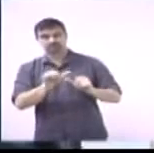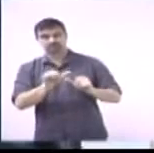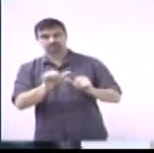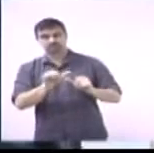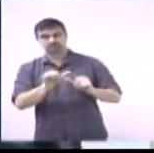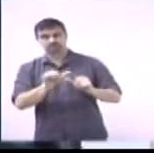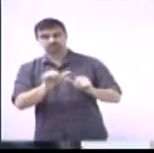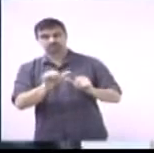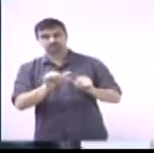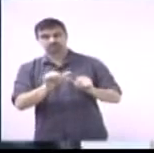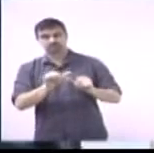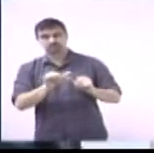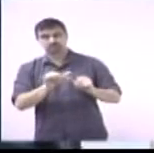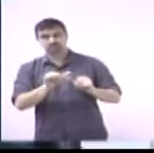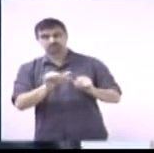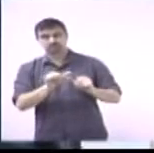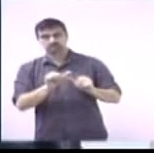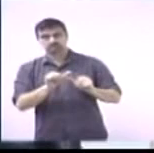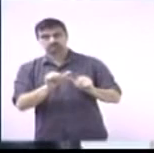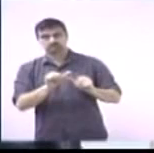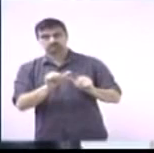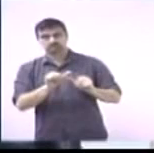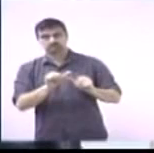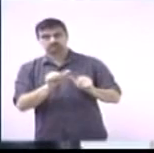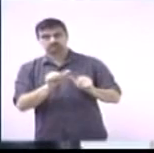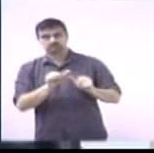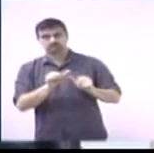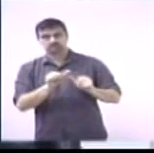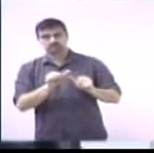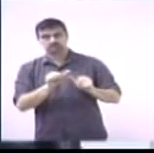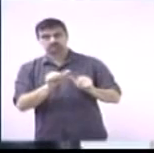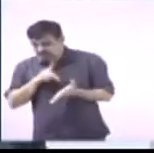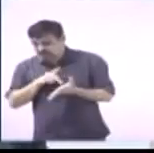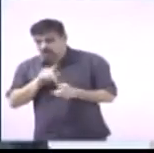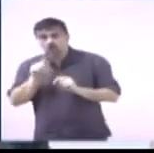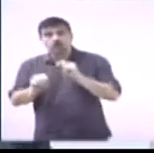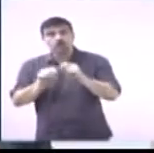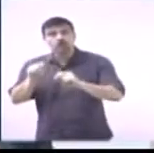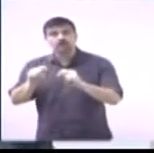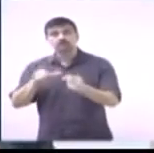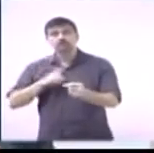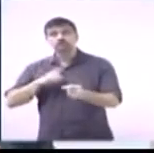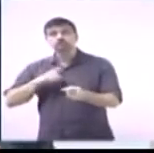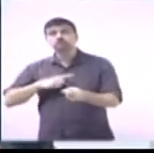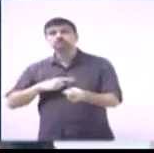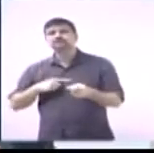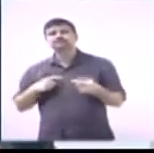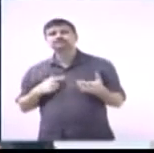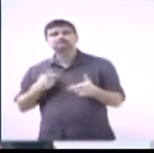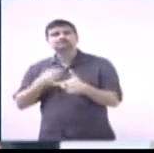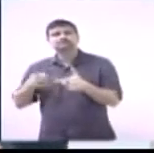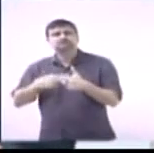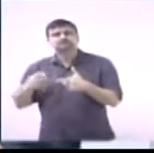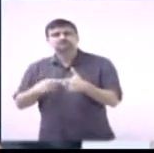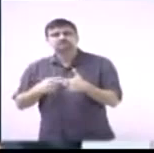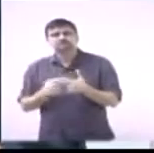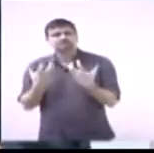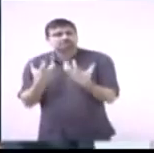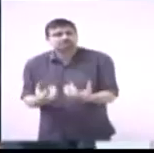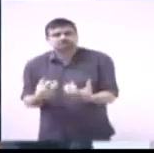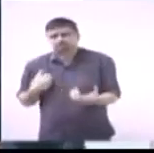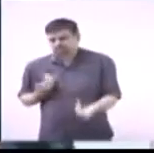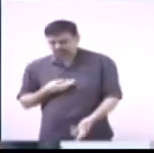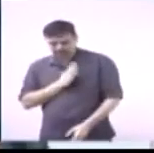da Igreja Católica, eu não conseguia enxergar, sinceramente, aonde é que estava a polêmica. Eu não conseguia